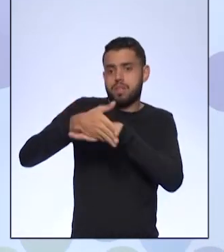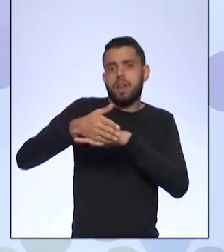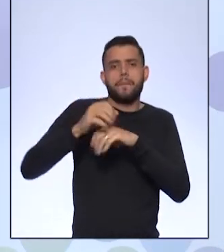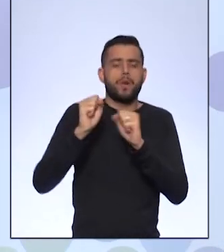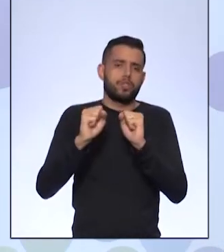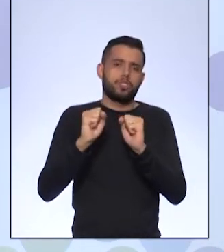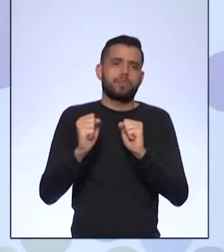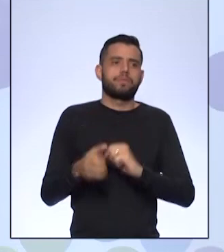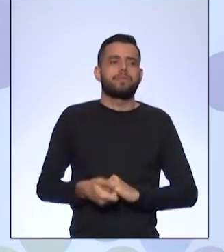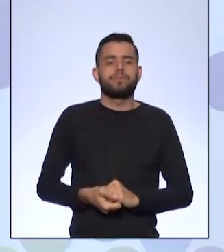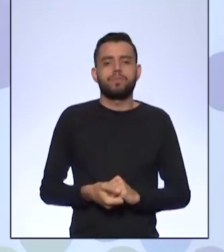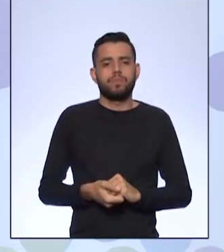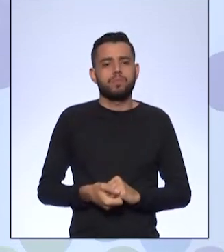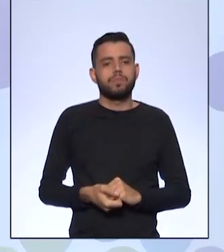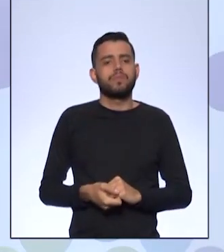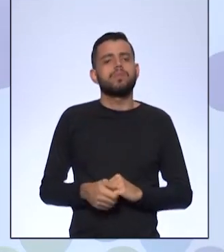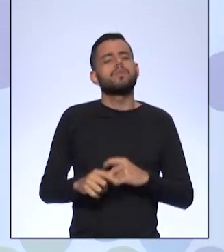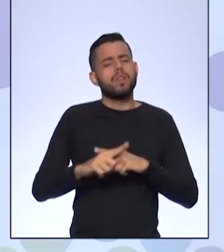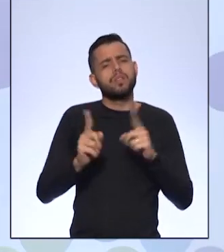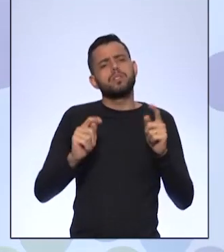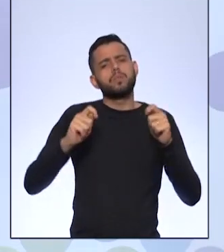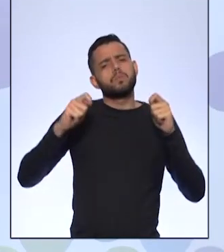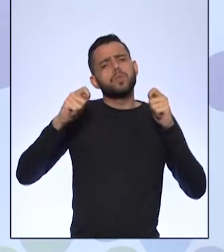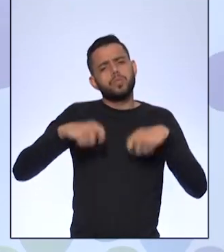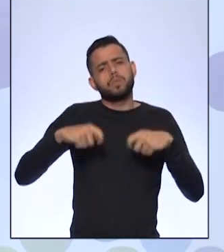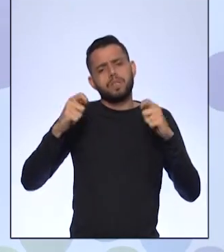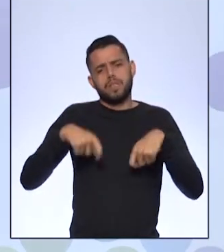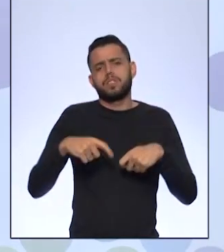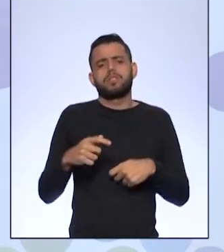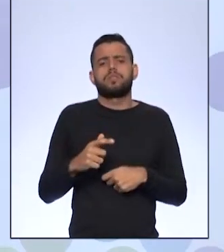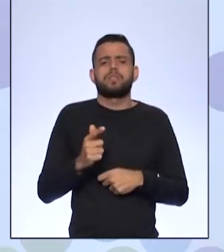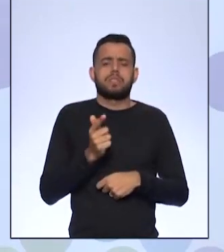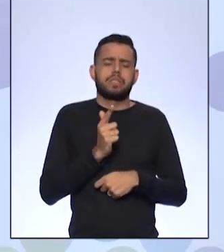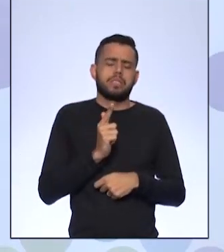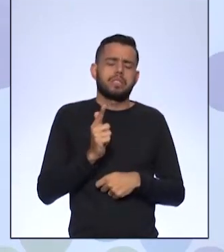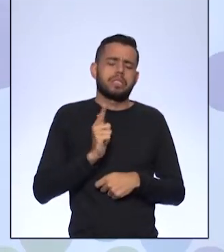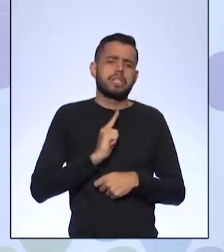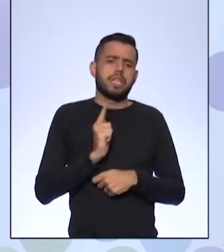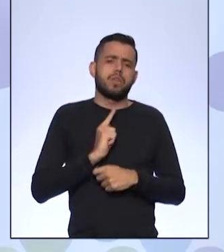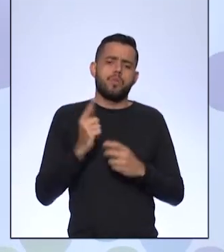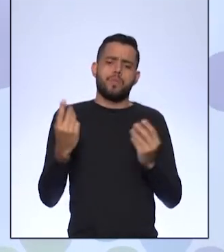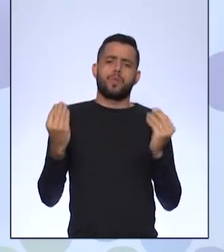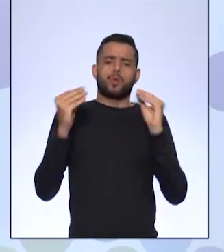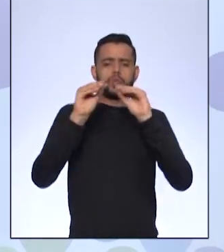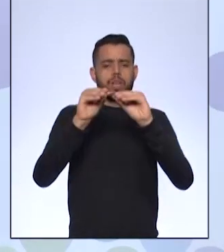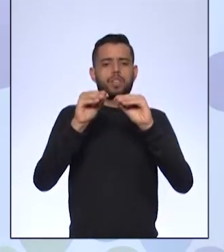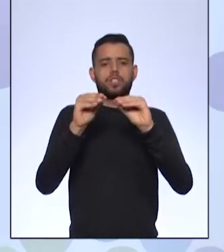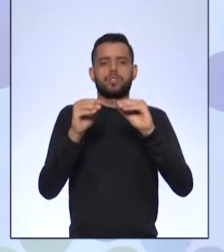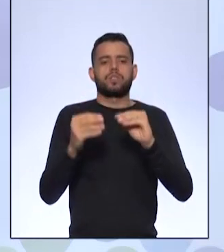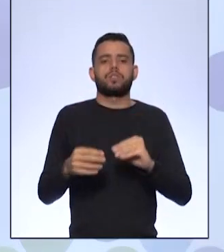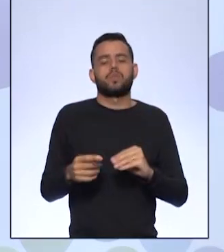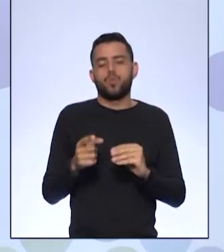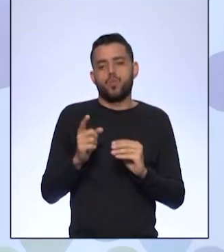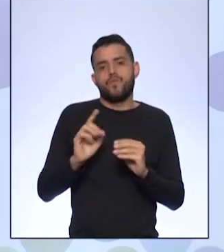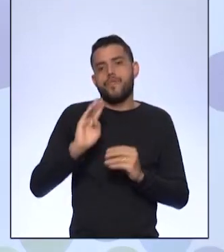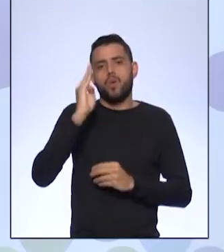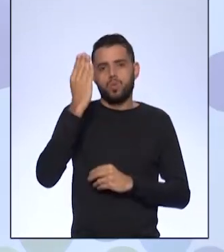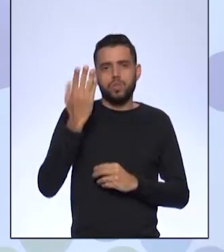mas existe sim a possibilidade de ser uma postagem que não necessariamente é